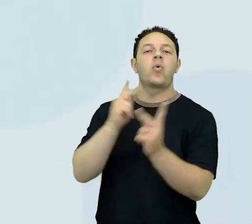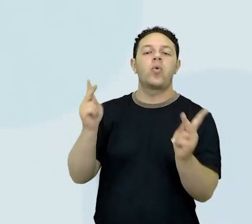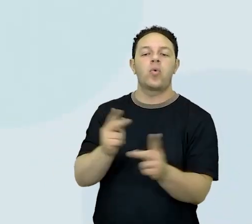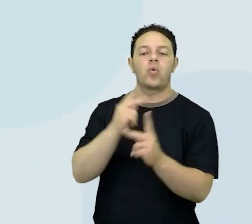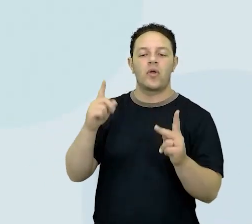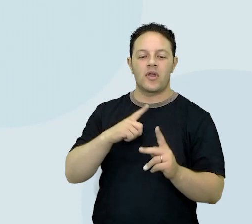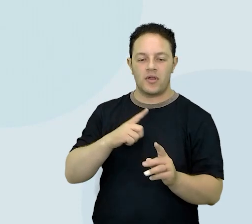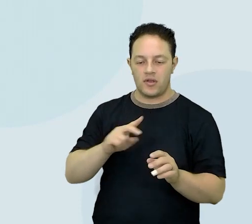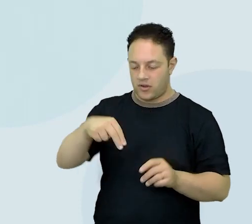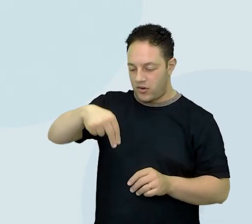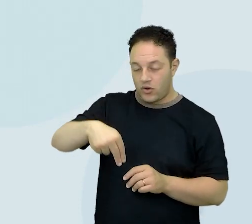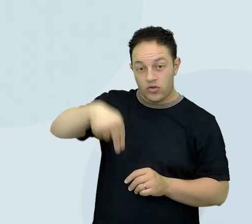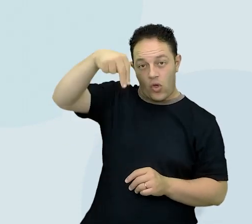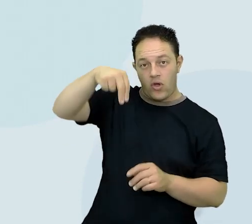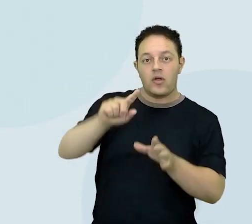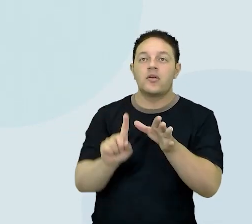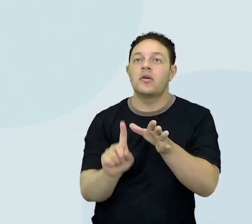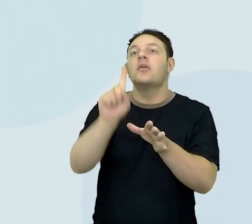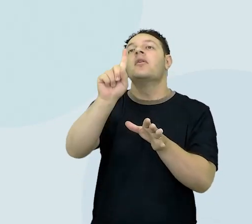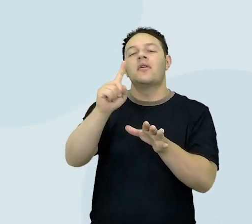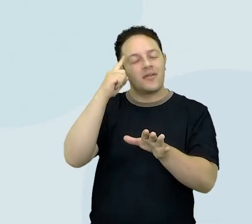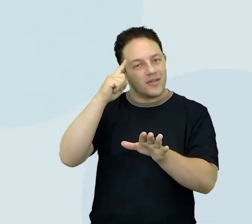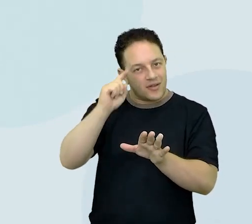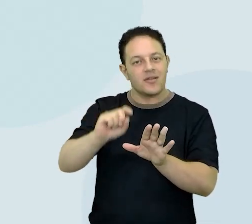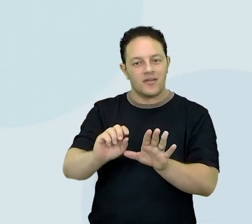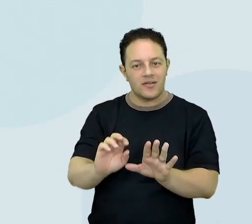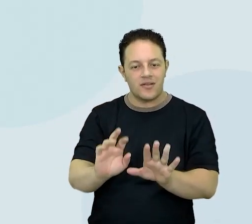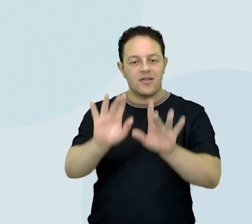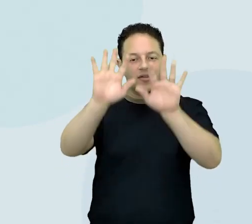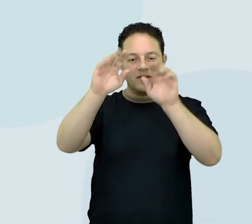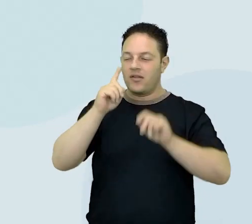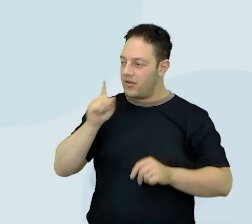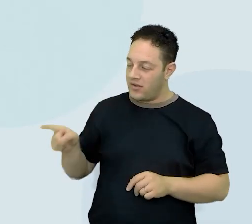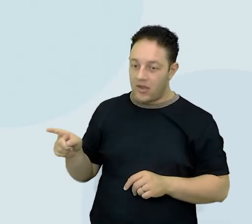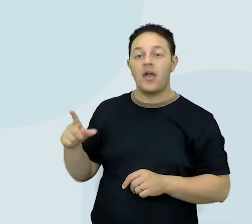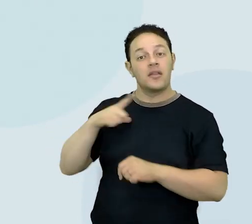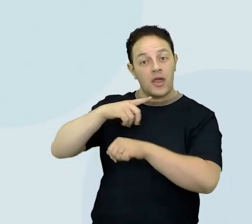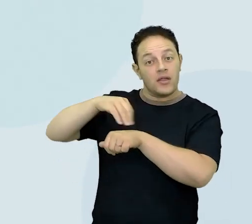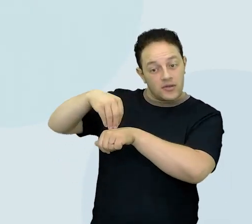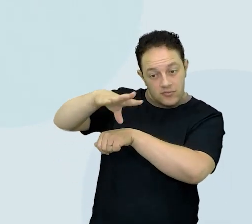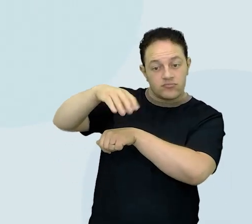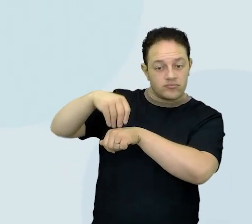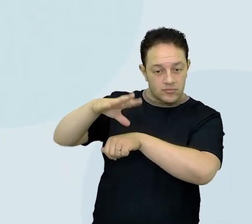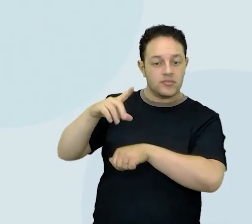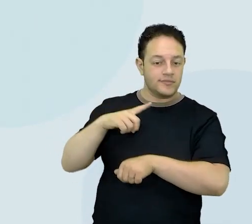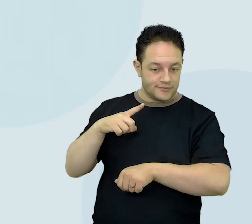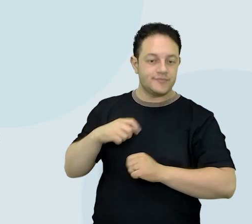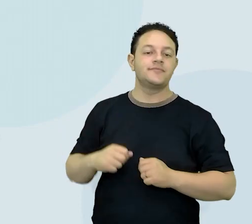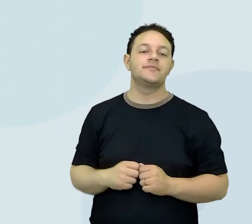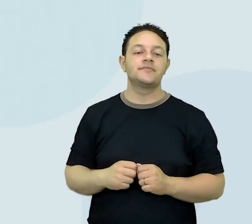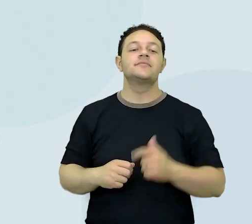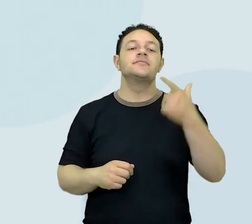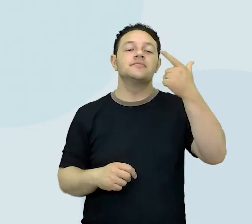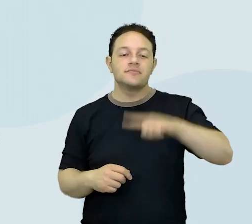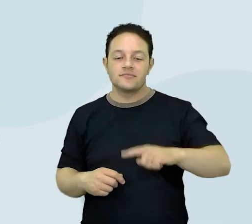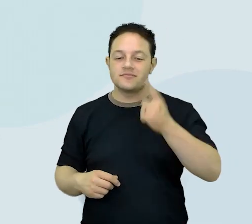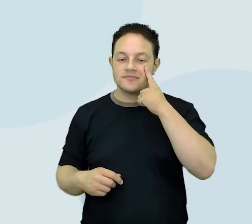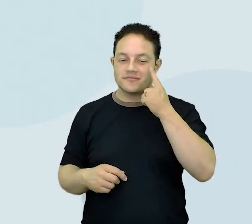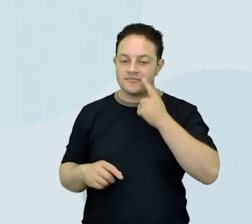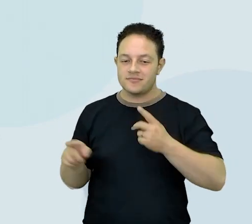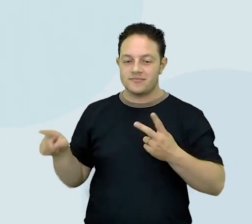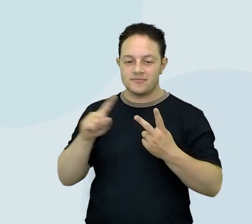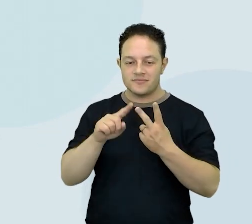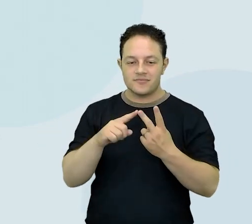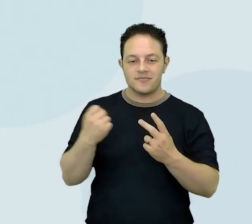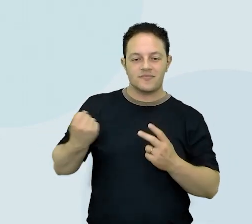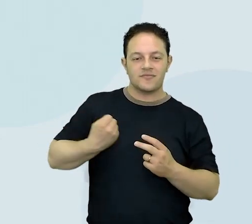para a região norte. Olha só que legal. Então, esse mapa também tem orientação. E nós também temos a